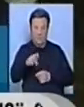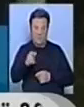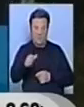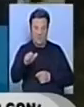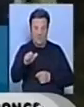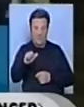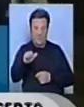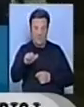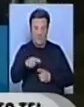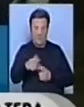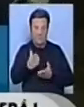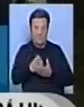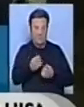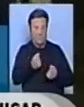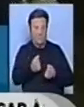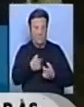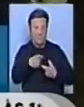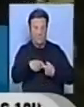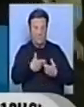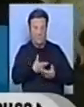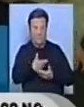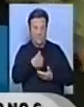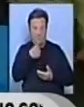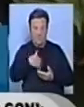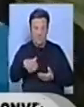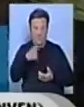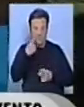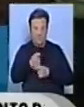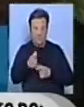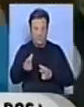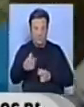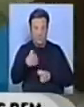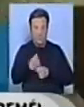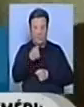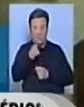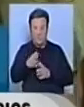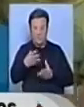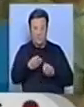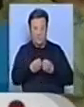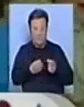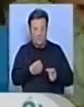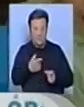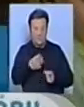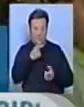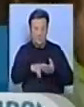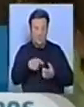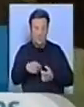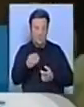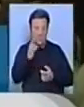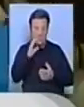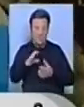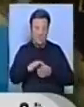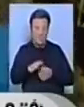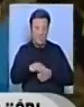é uma escola muito forte a nível de parceria com a área protegida. E os trabalhos que vamos desenvolvendo com eles, neste caso em concreto, têm muito a ver